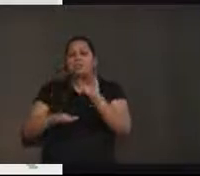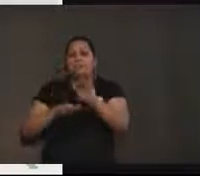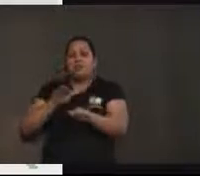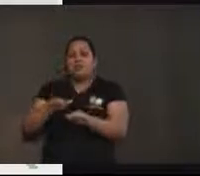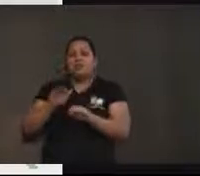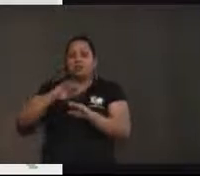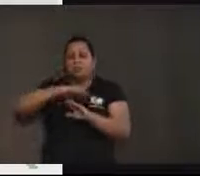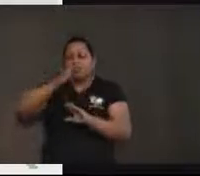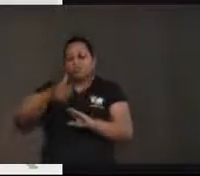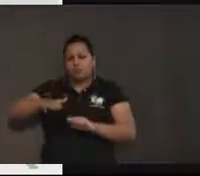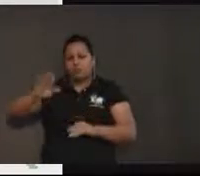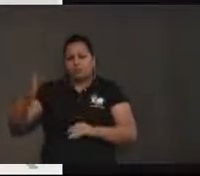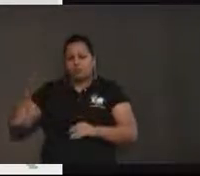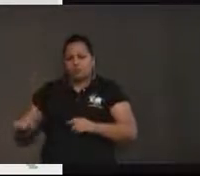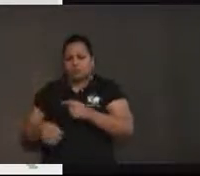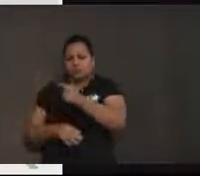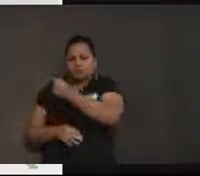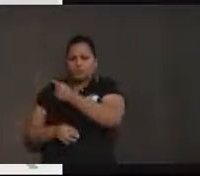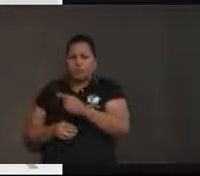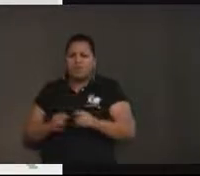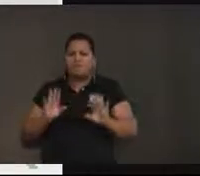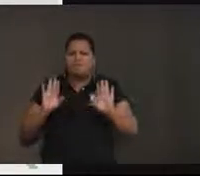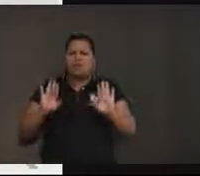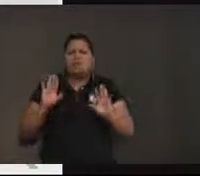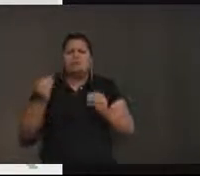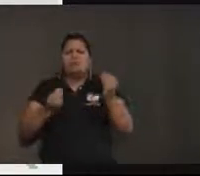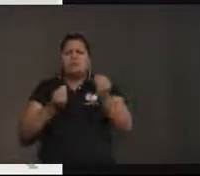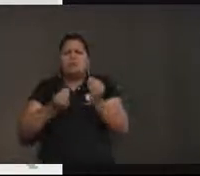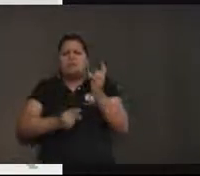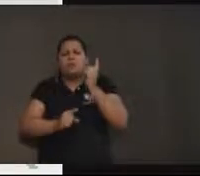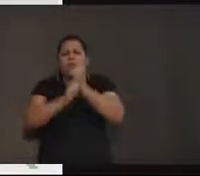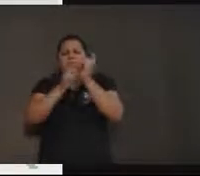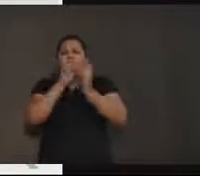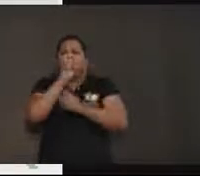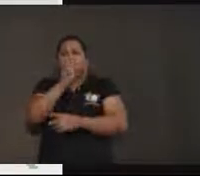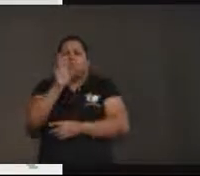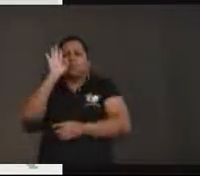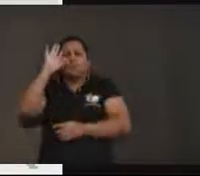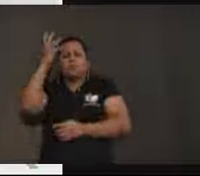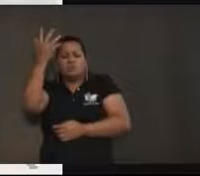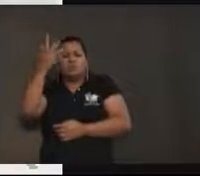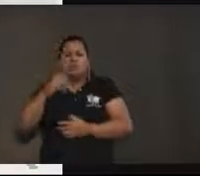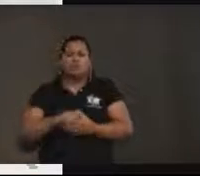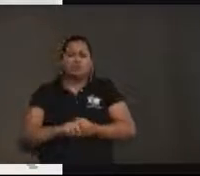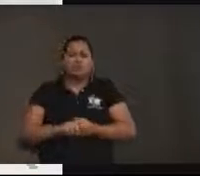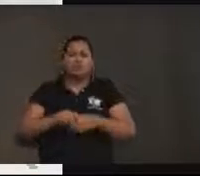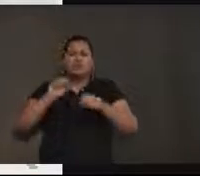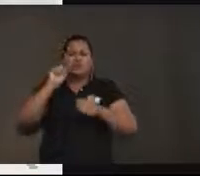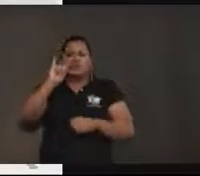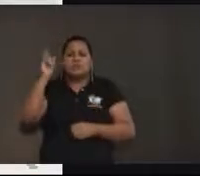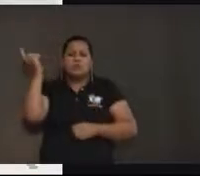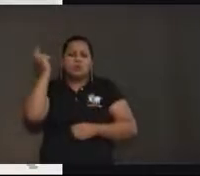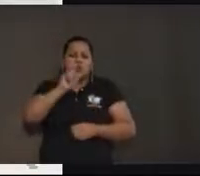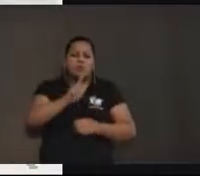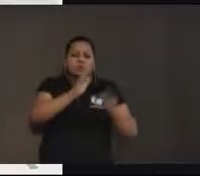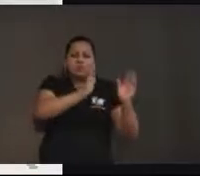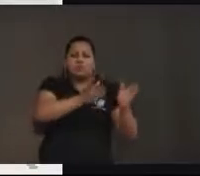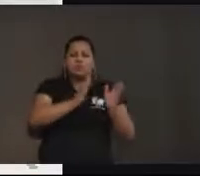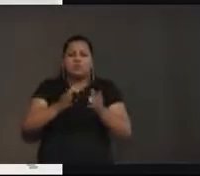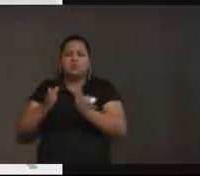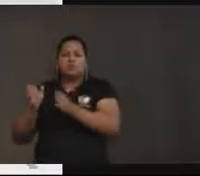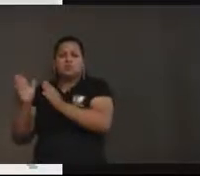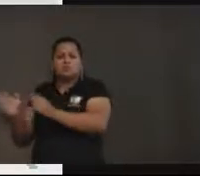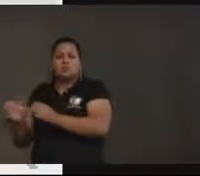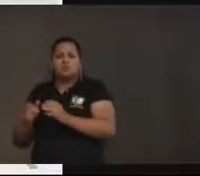como é que eu vou achar uma solução se aqui só tá dizendo que você é capaz de construir uma sequência Woody Y ou o Diene